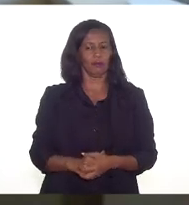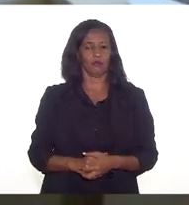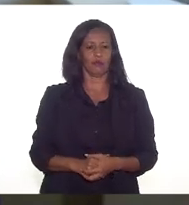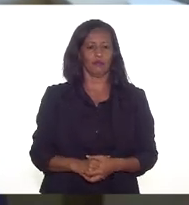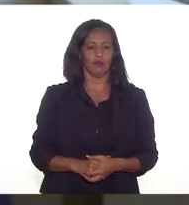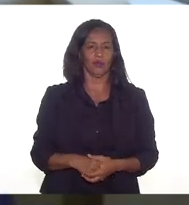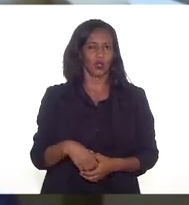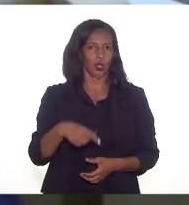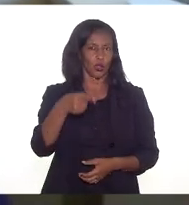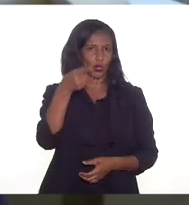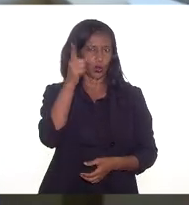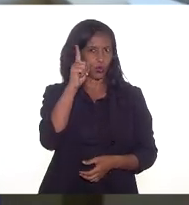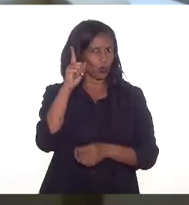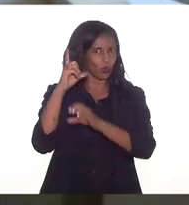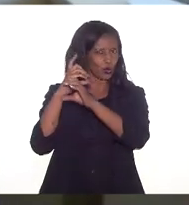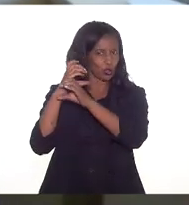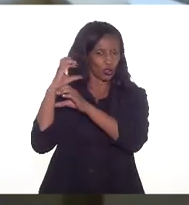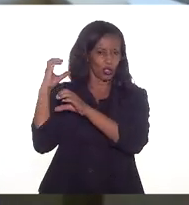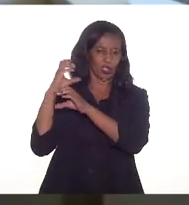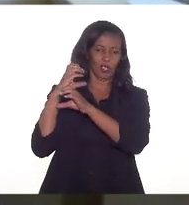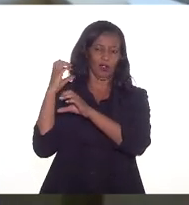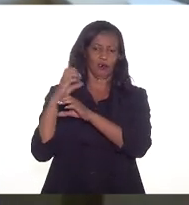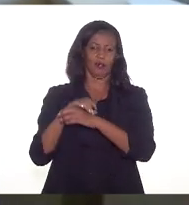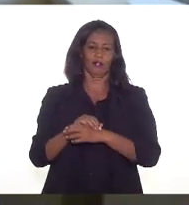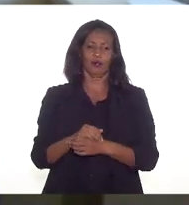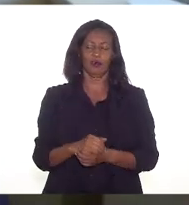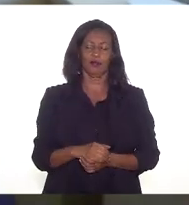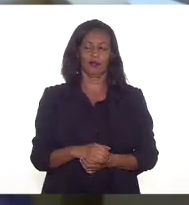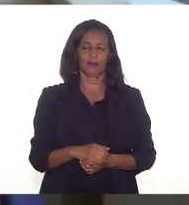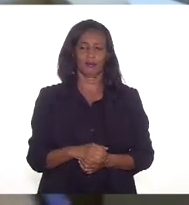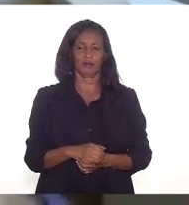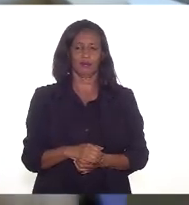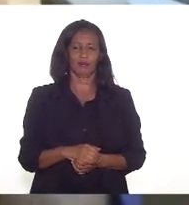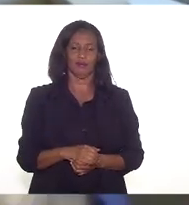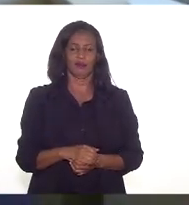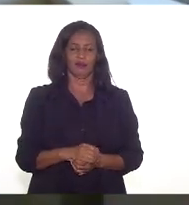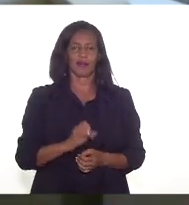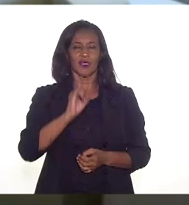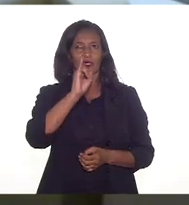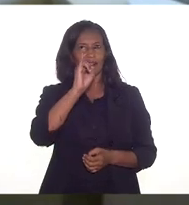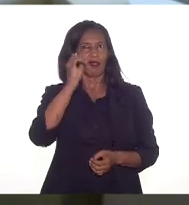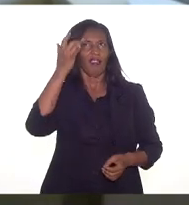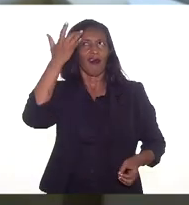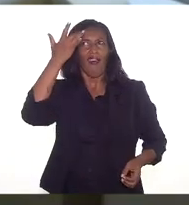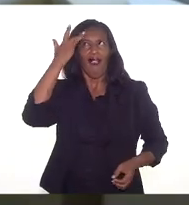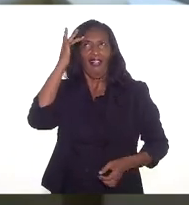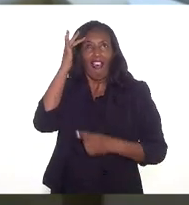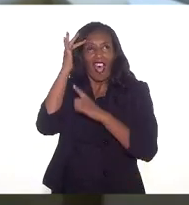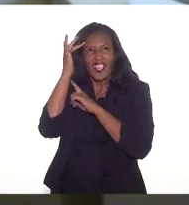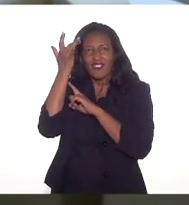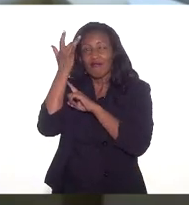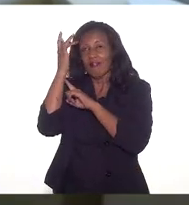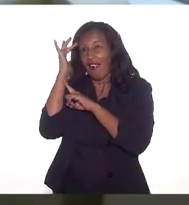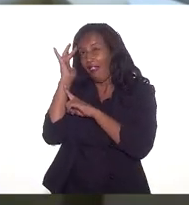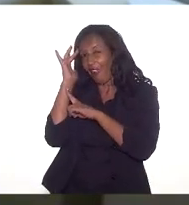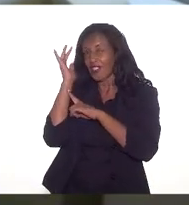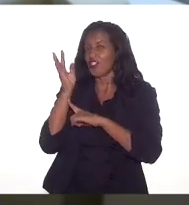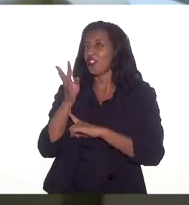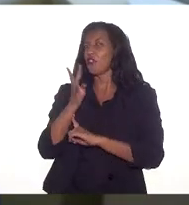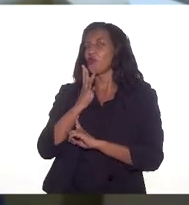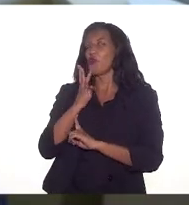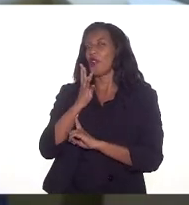de um engenheiro que se acha que conhece alguma coisa de